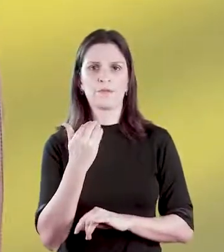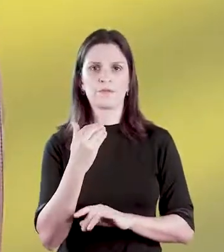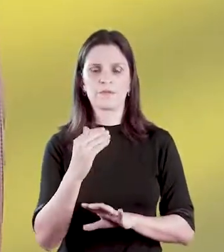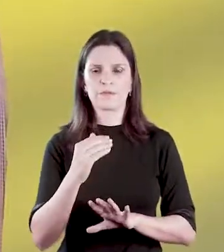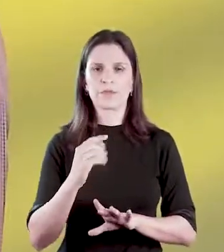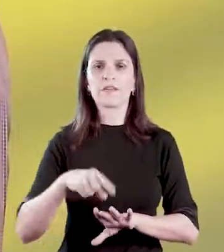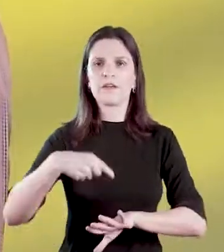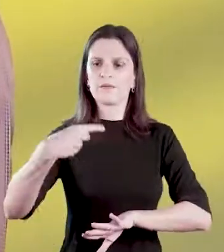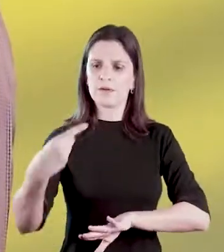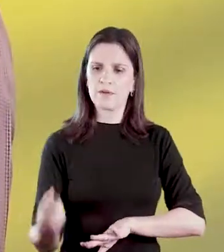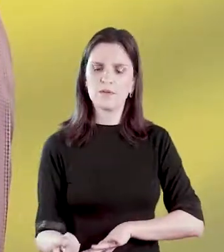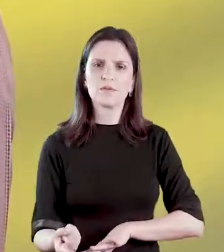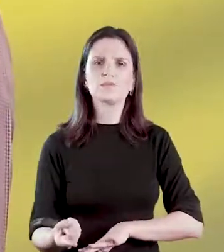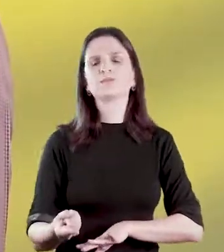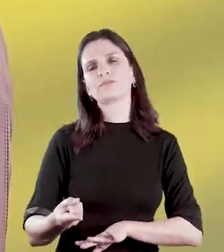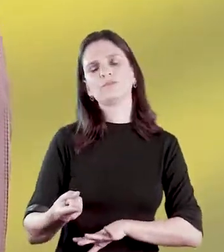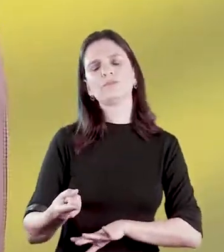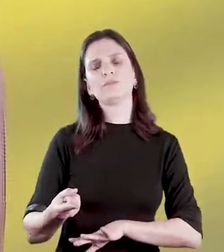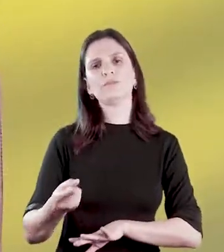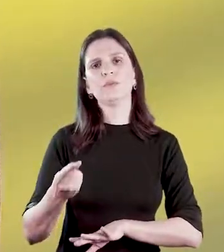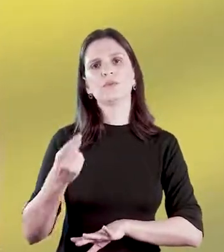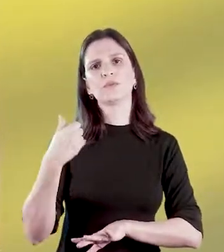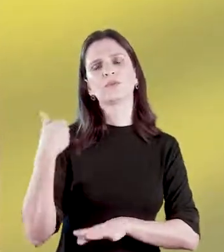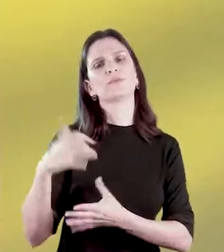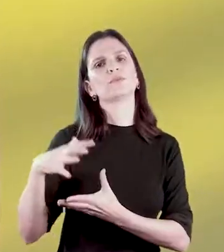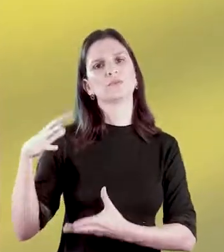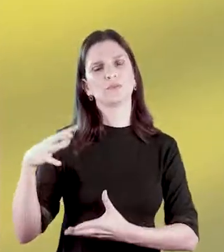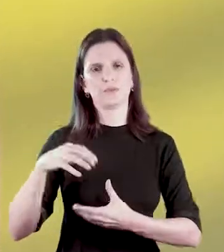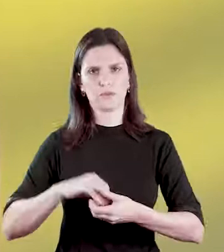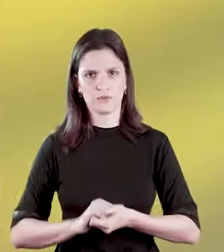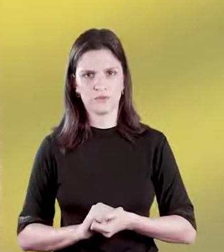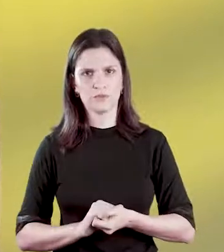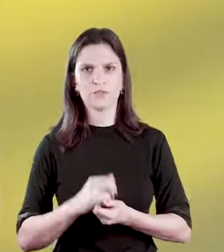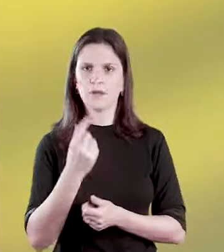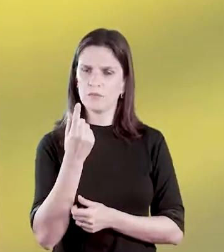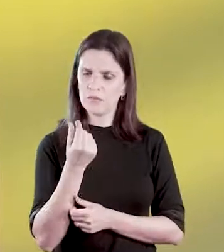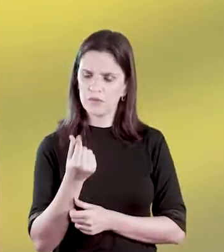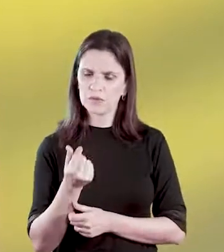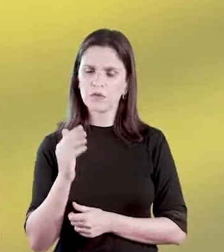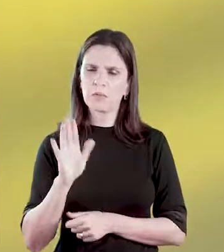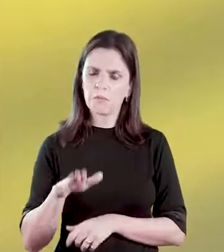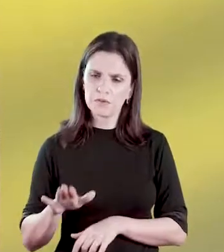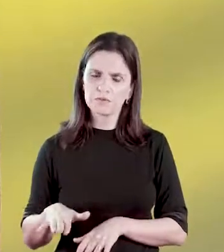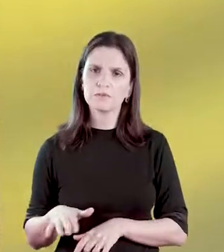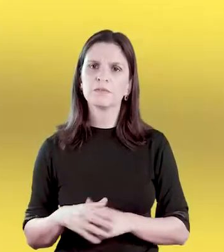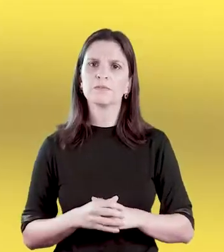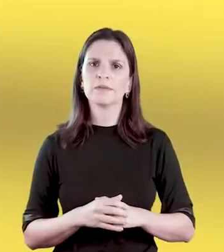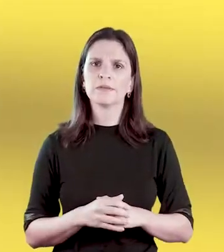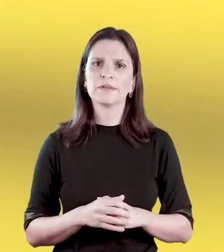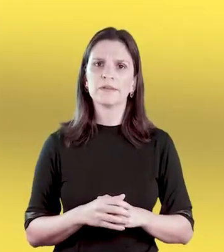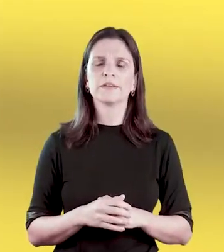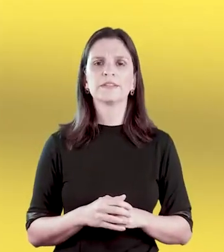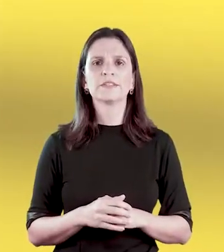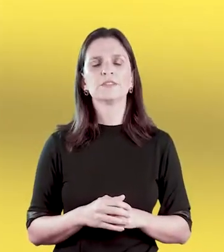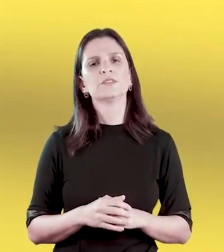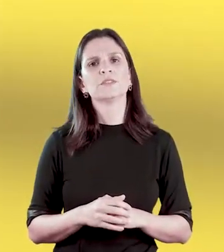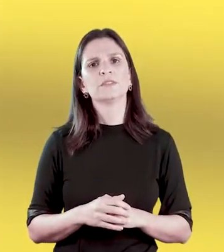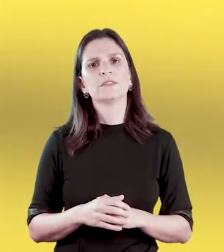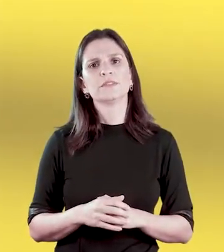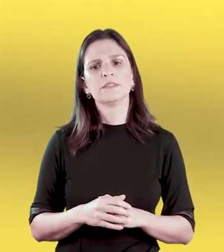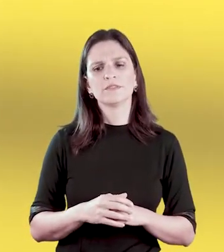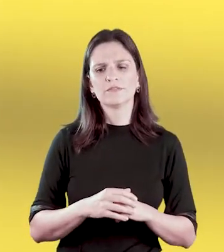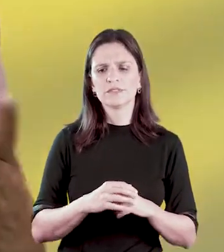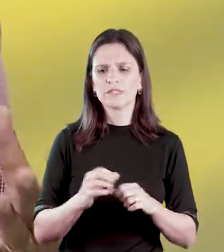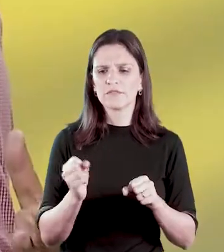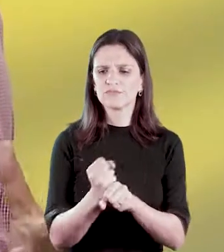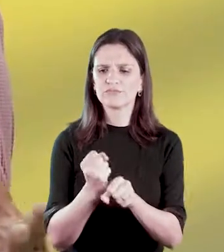então é tipo como se ele tivesse uma locação a preço baixo ele enquanto ele tiver vida dele porque senão ele perde o sentido